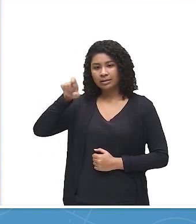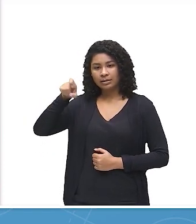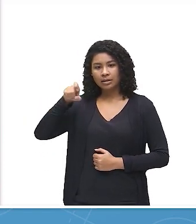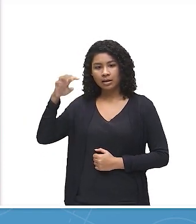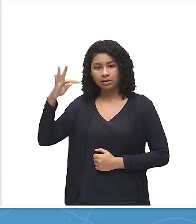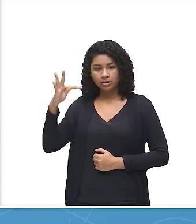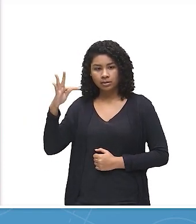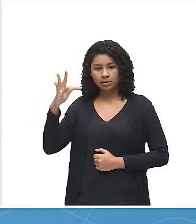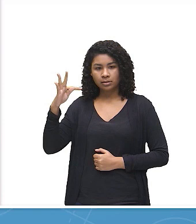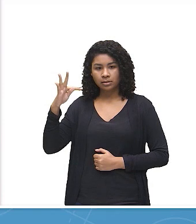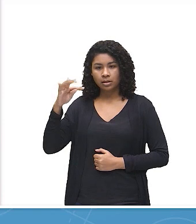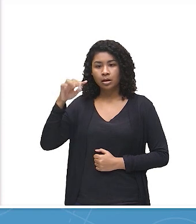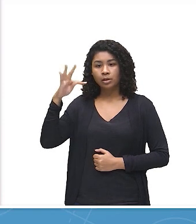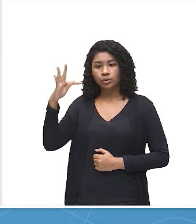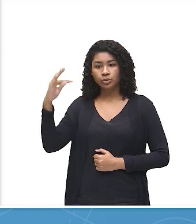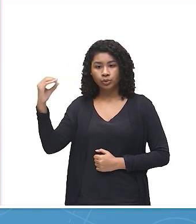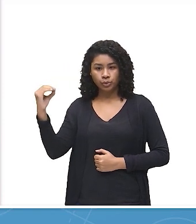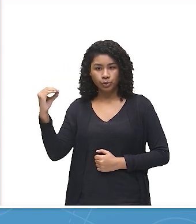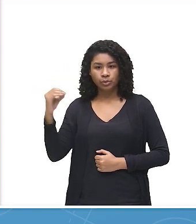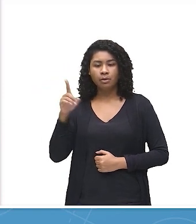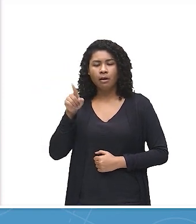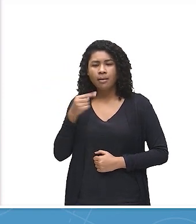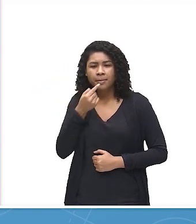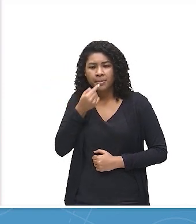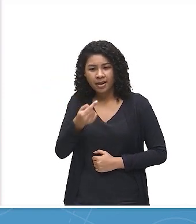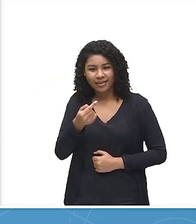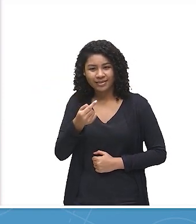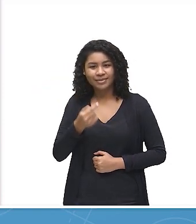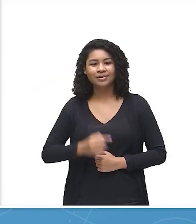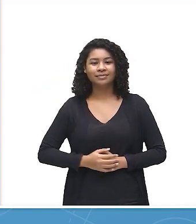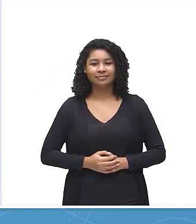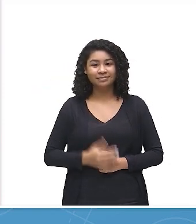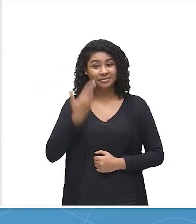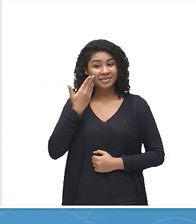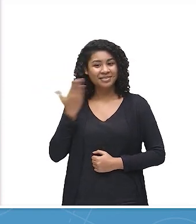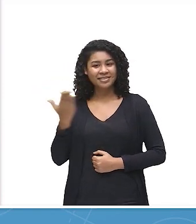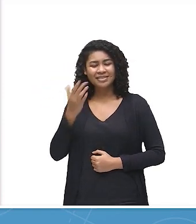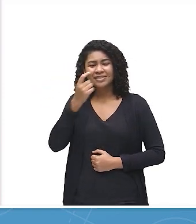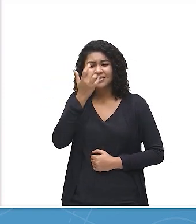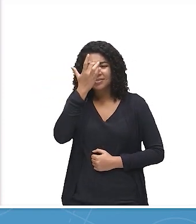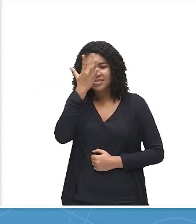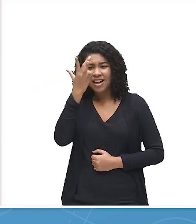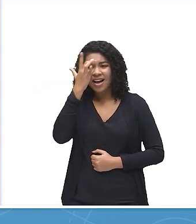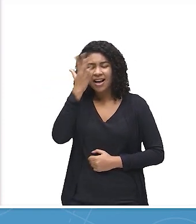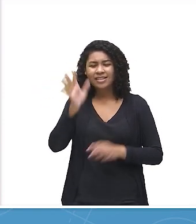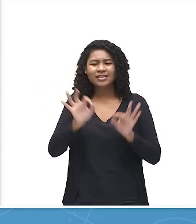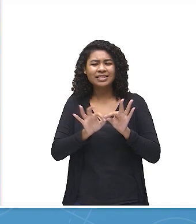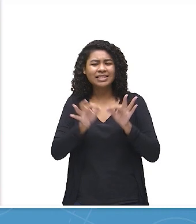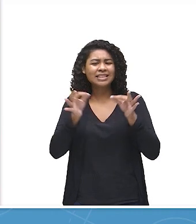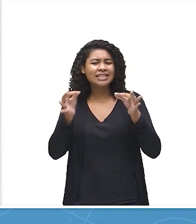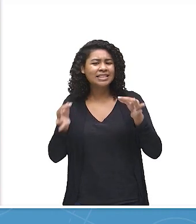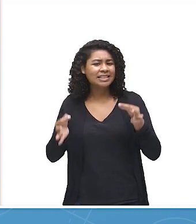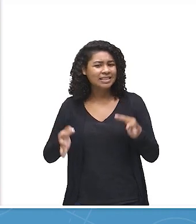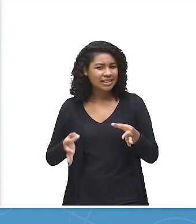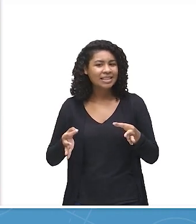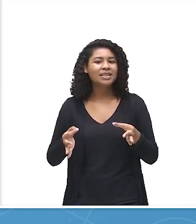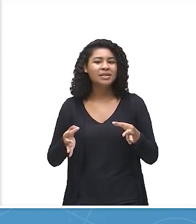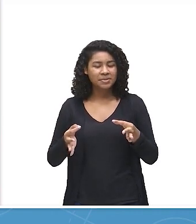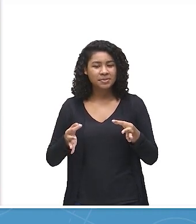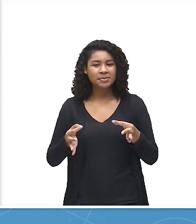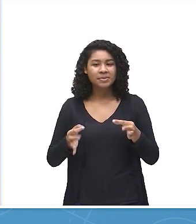pessoal? É muito importante vocês conhecerem, saber o significado delas e em que situações